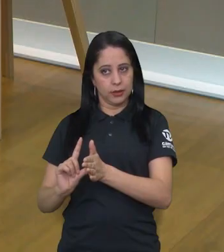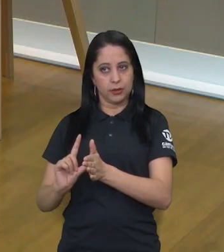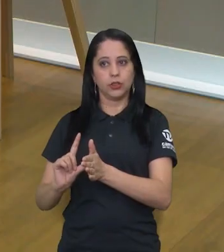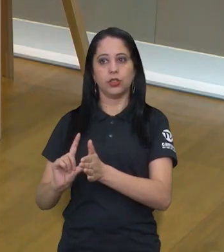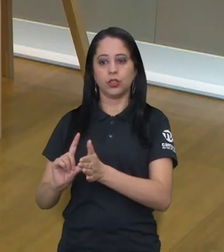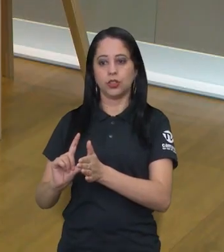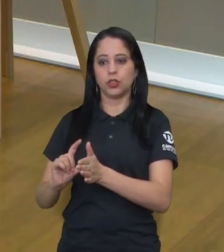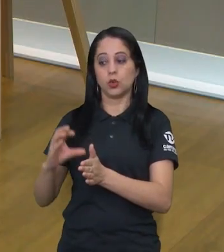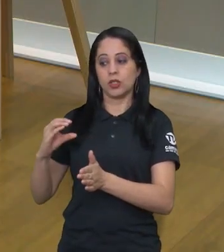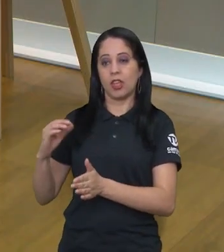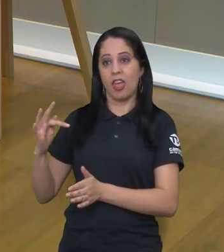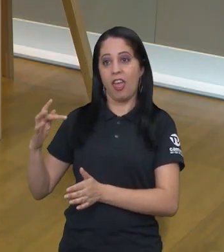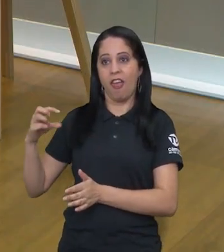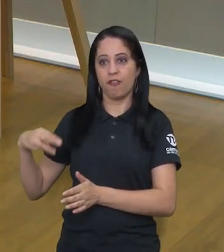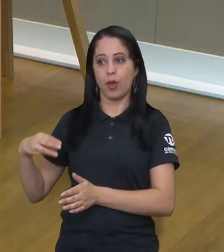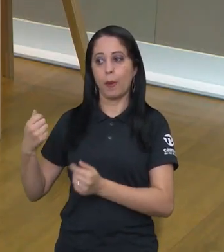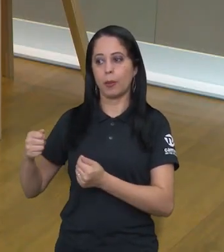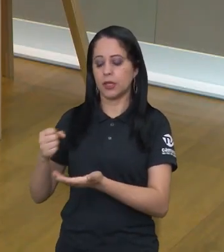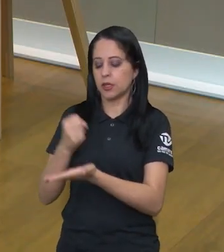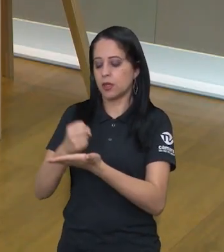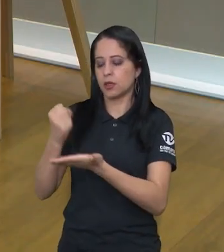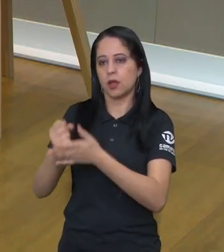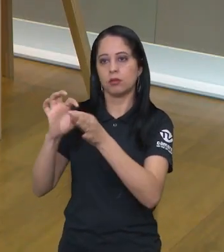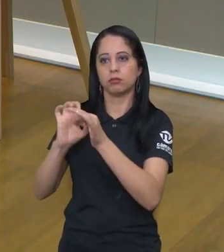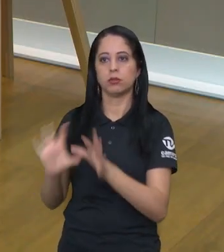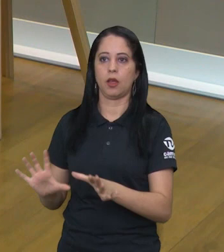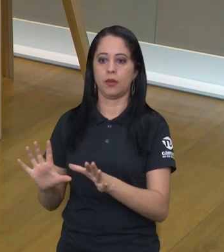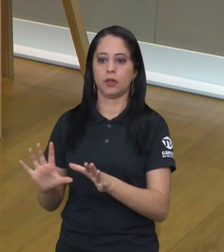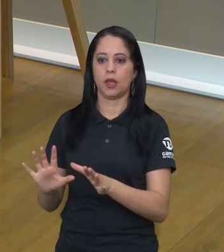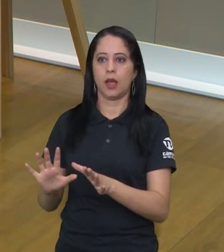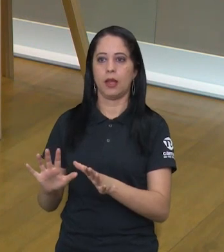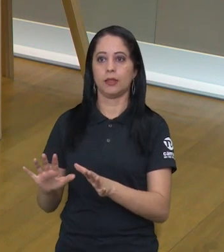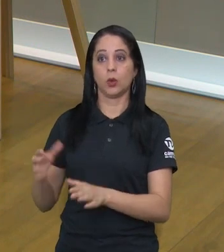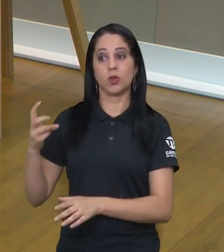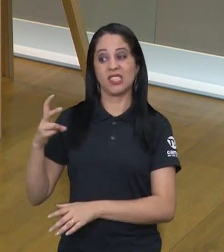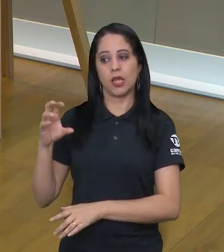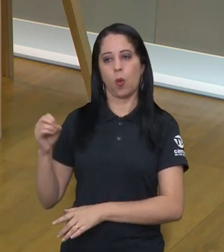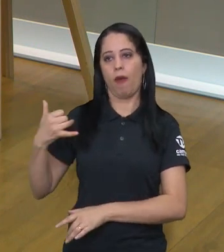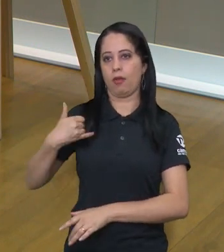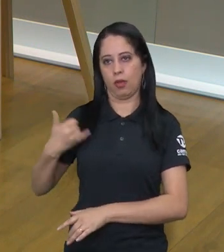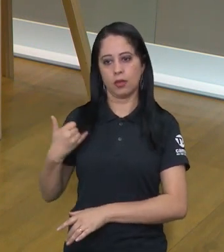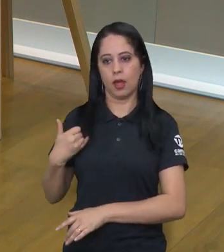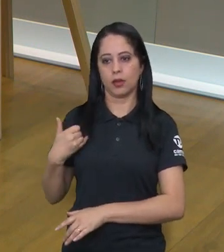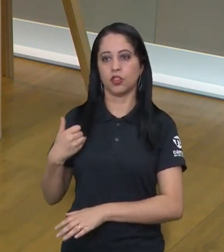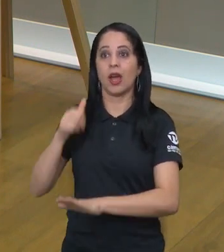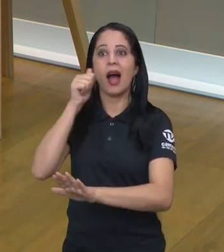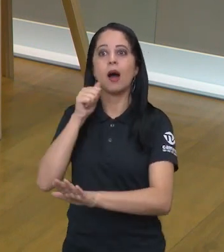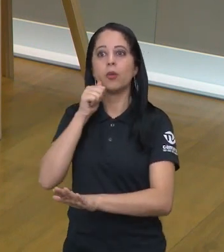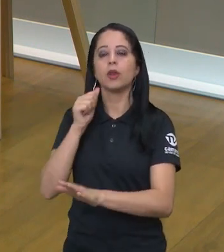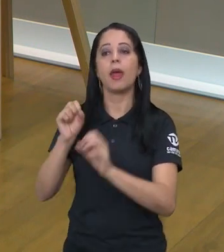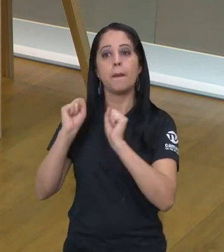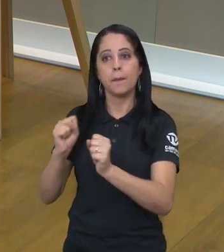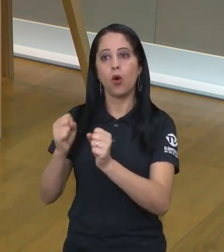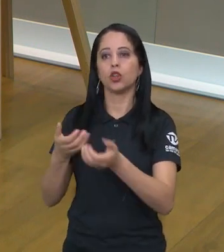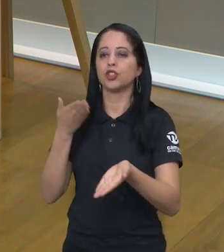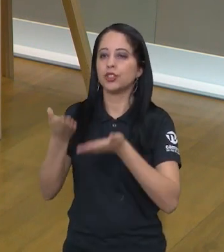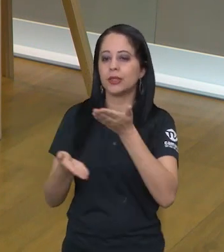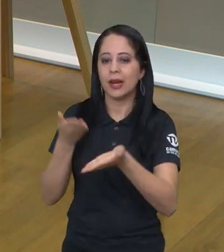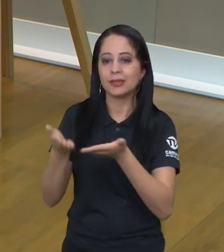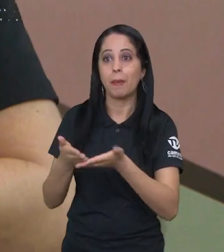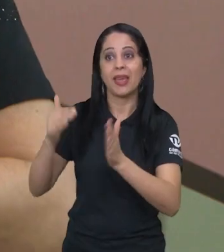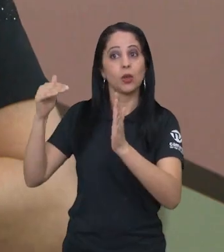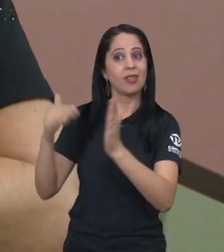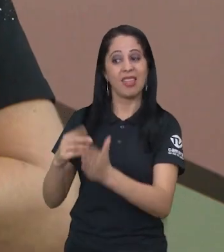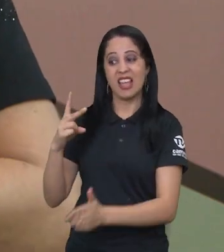que o CFM dê autorização. Então é 50 anos hoje em dia. Então, a mulher pode começar o tratamento de